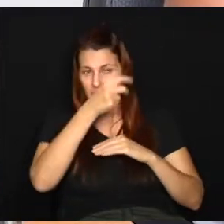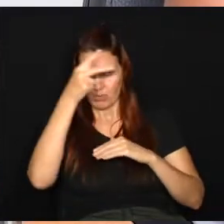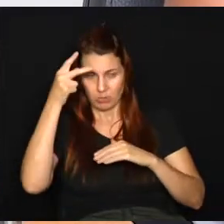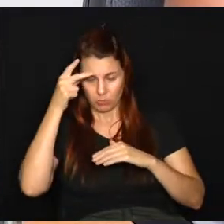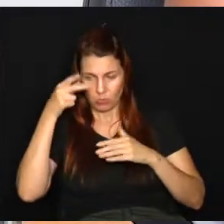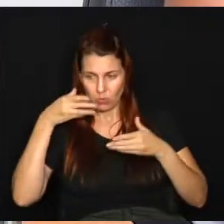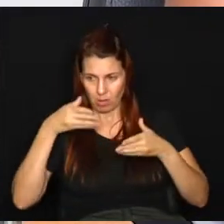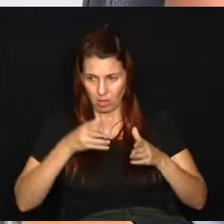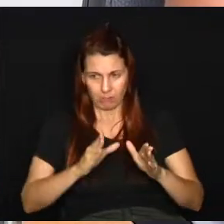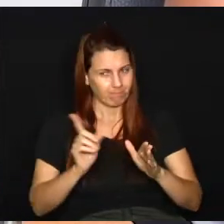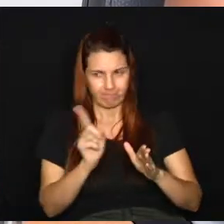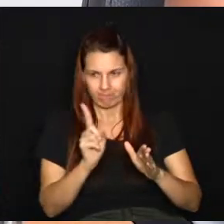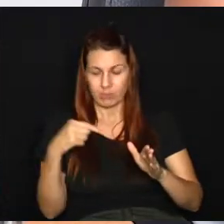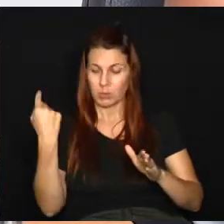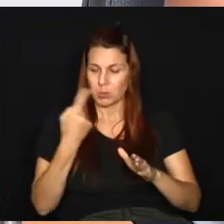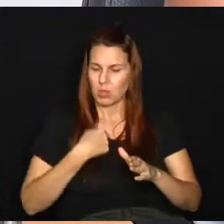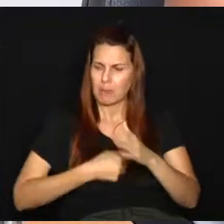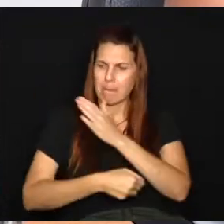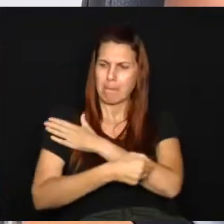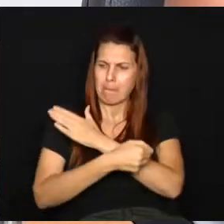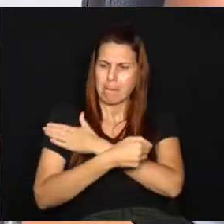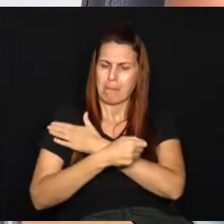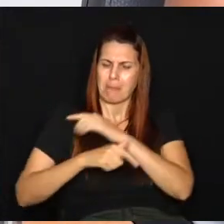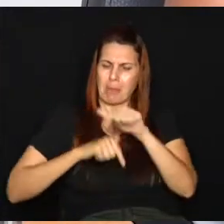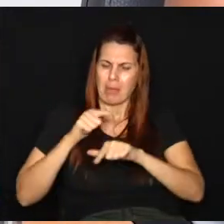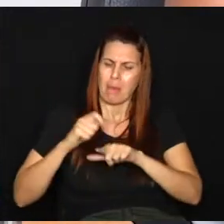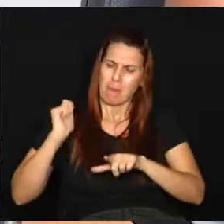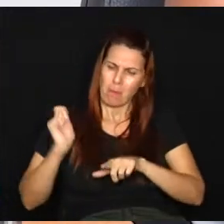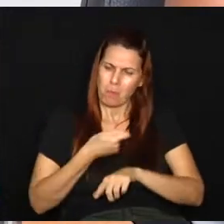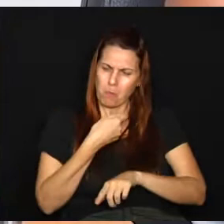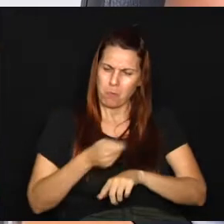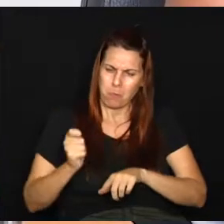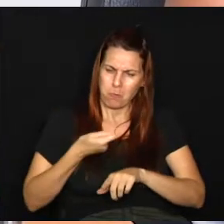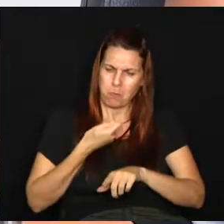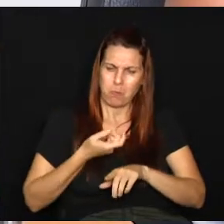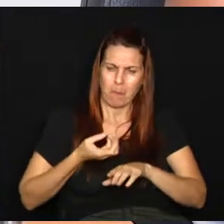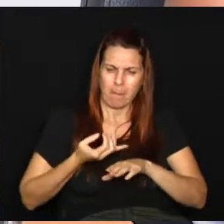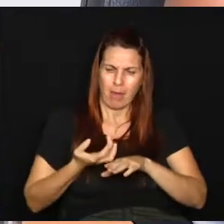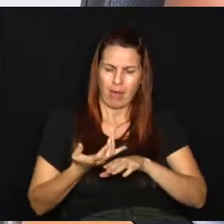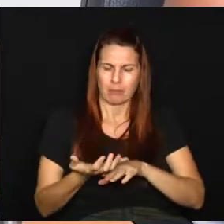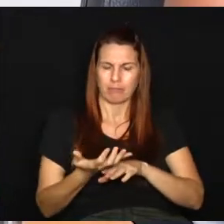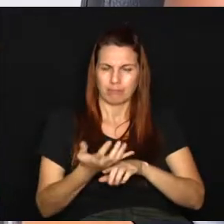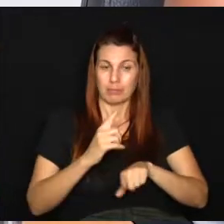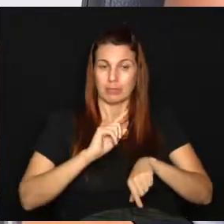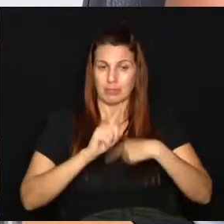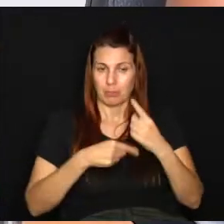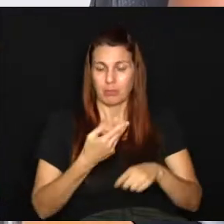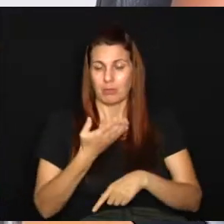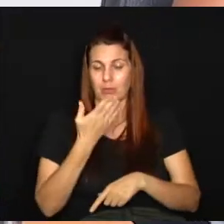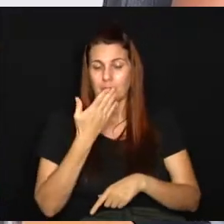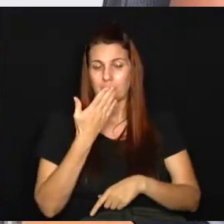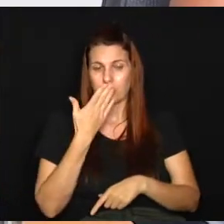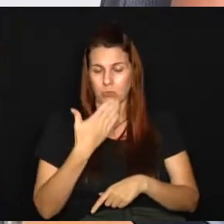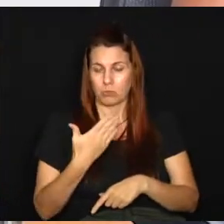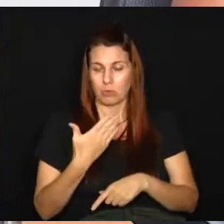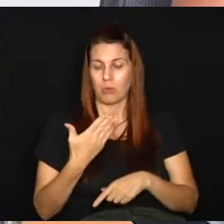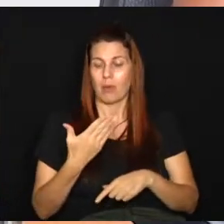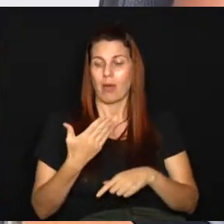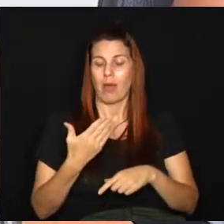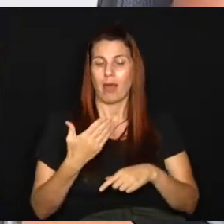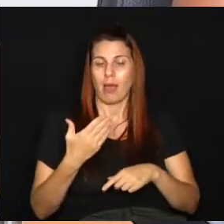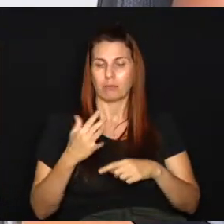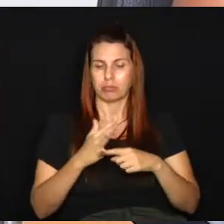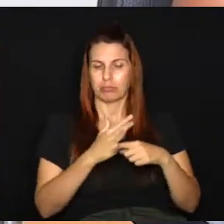nós. Primeiro, a gente abriu no braço, como todos que conhecem lá sabem. Depois, a gente mandou a máquina passar, mas a